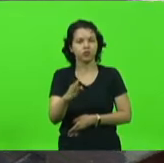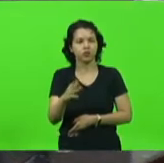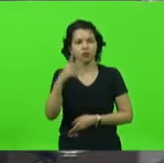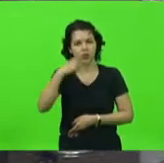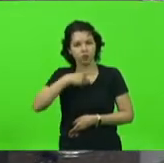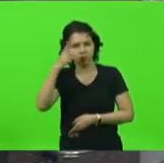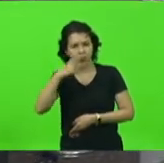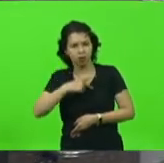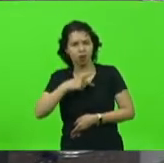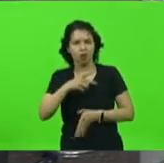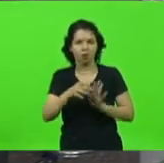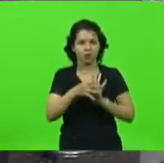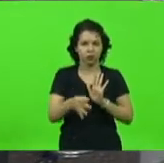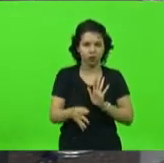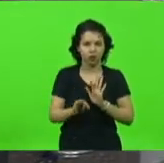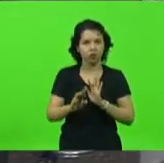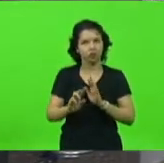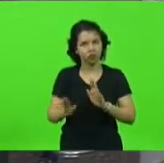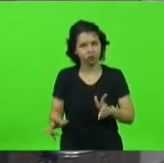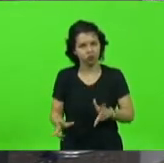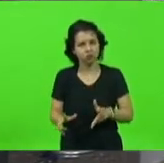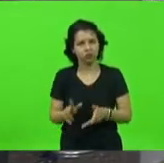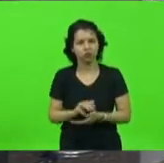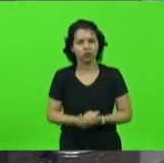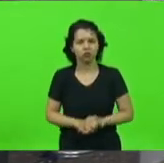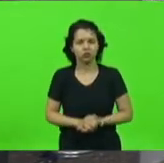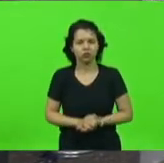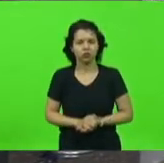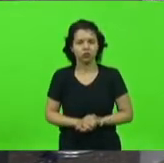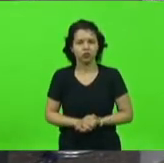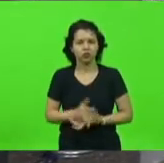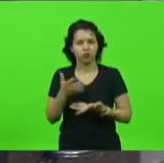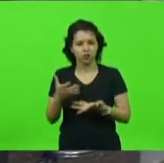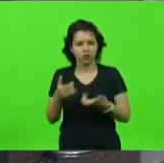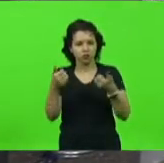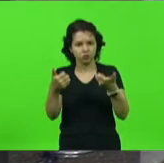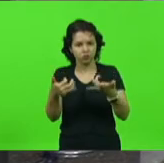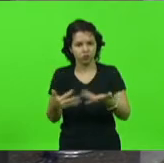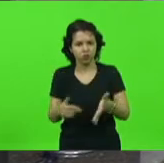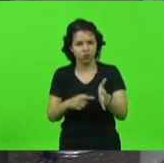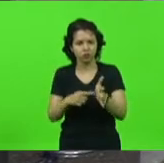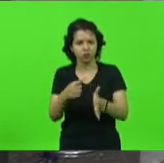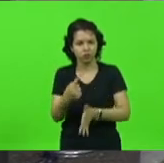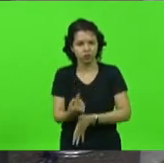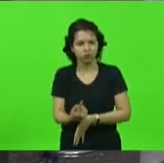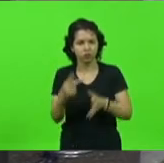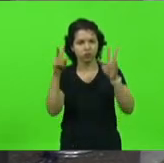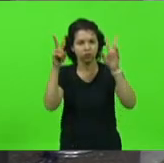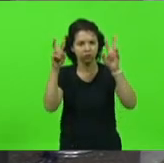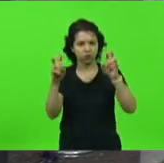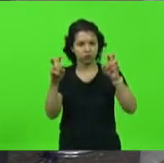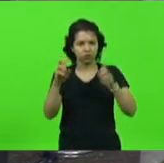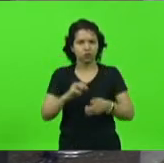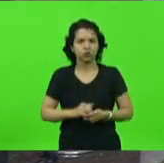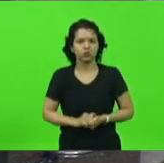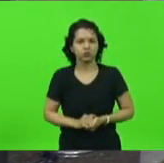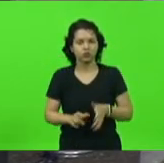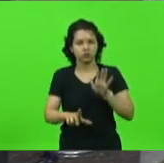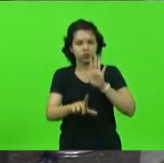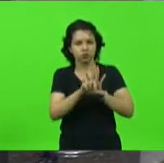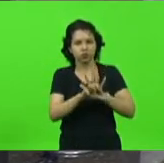pessoais. Quero colocar aqui, primeiro, a questão da Lei